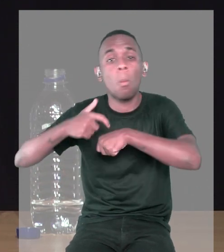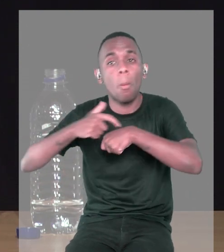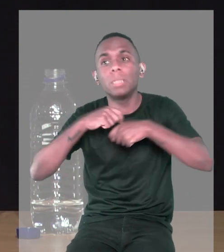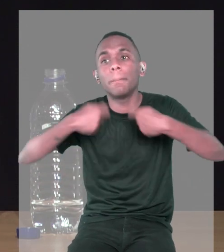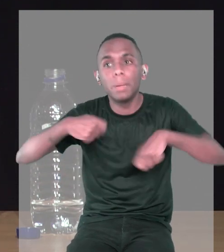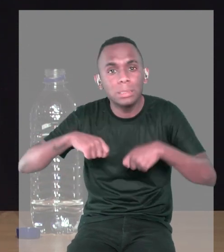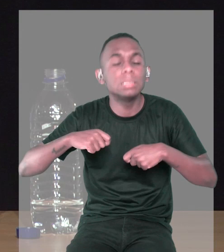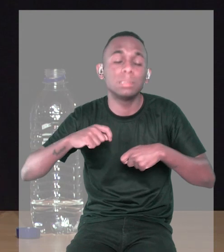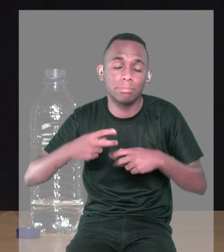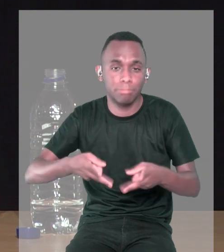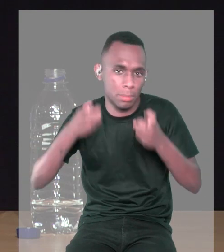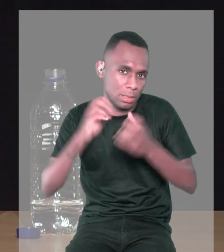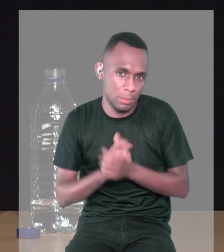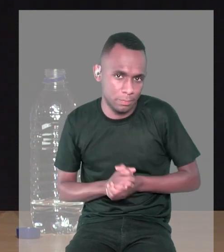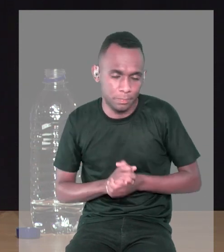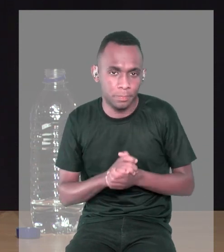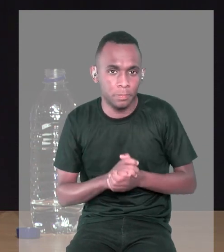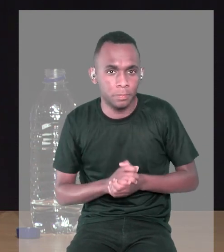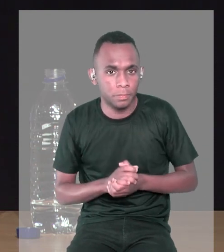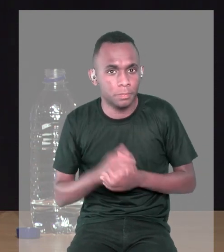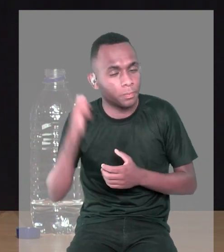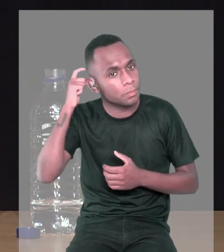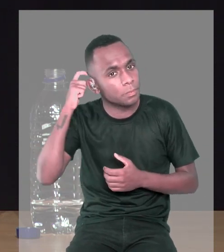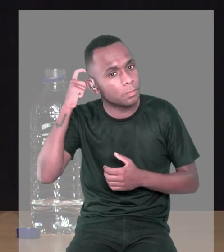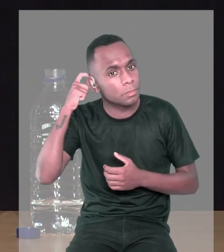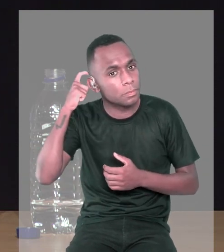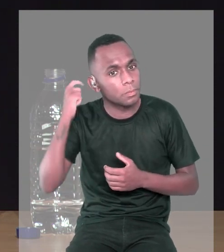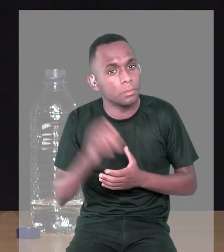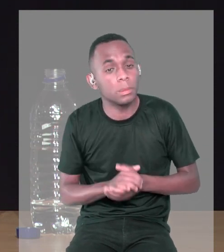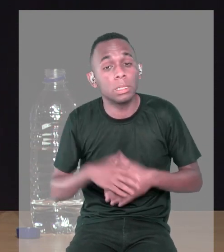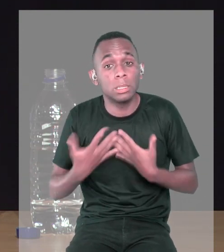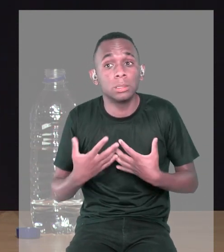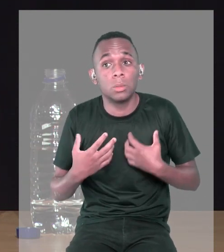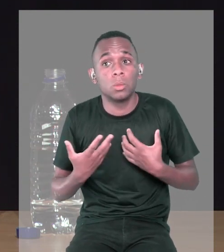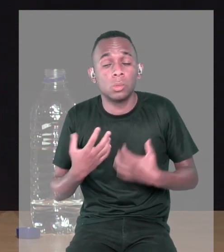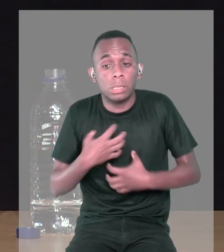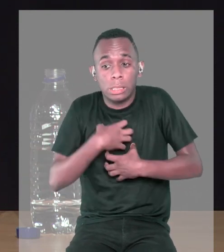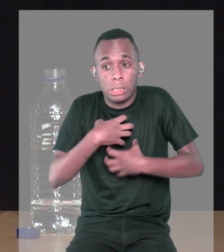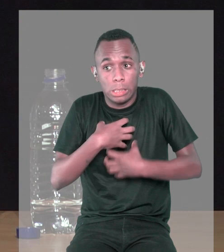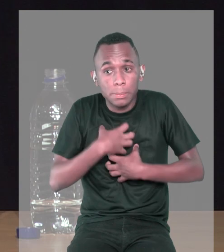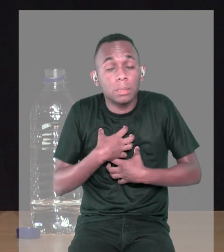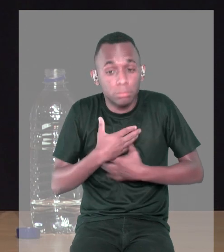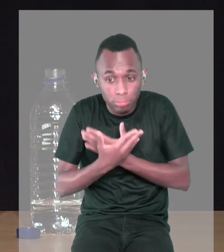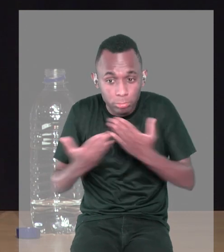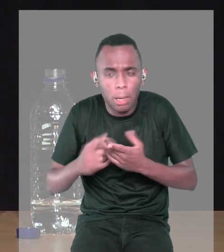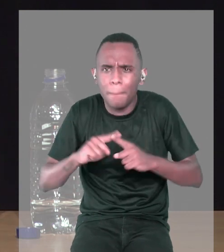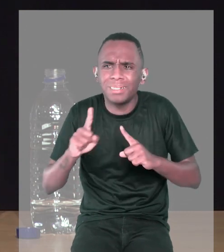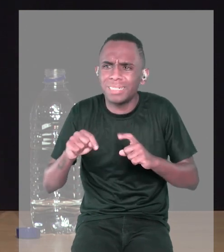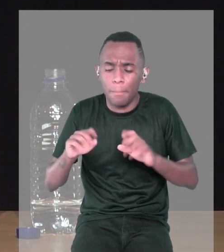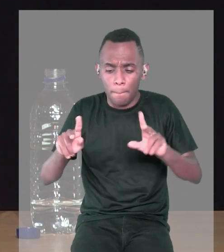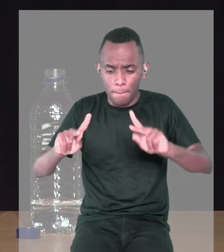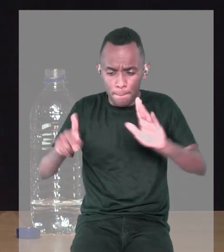A atenção está aí, mas, repito, isso não é uma questão específica da medicina. O modo pelo qual, muitas vezes, o